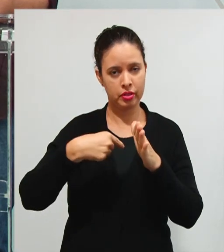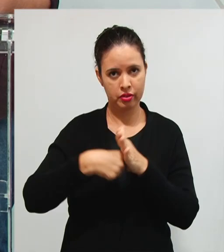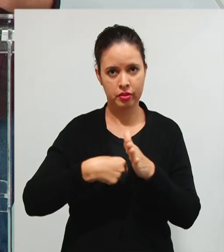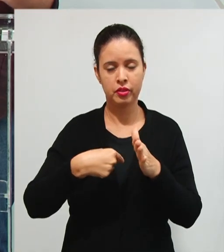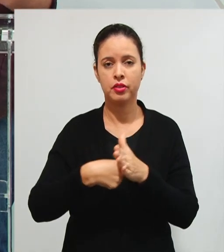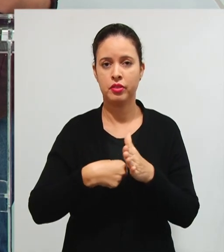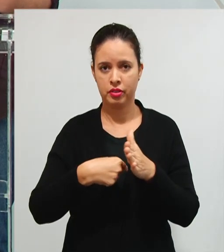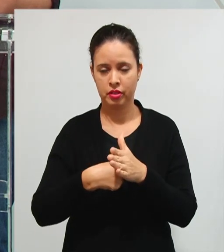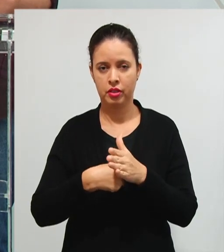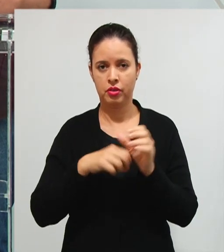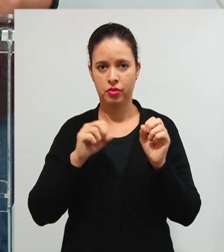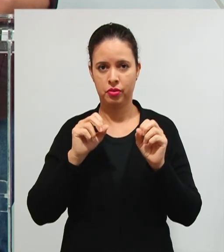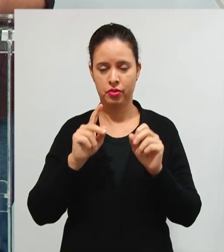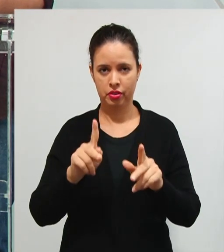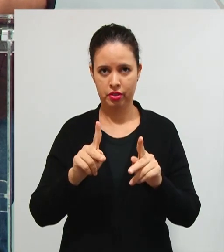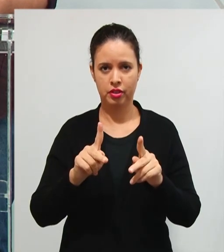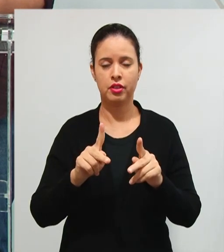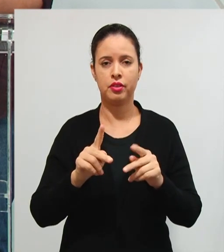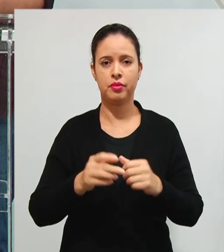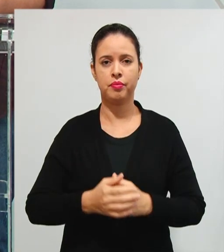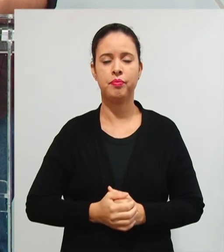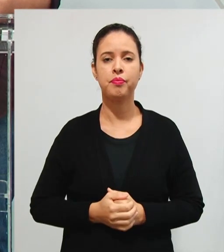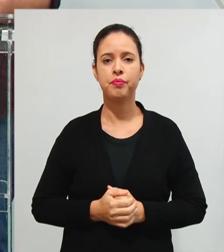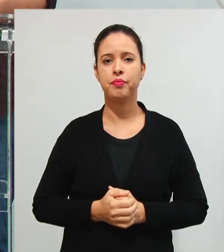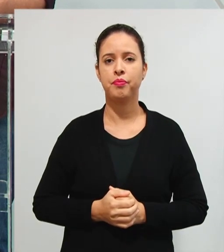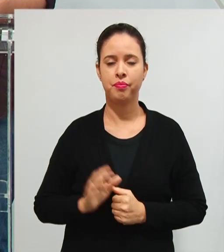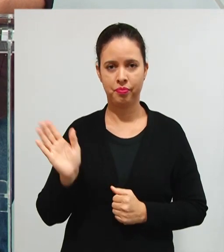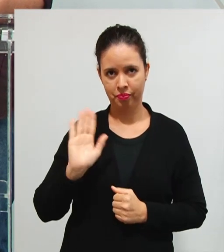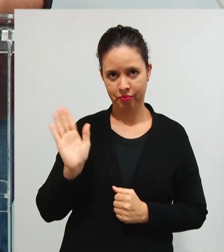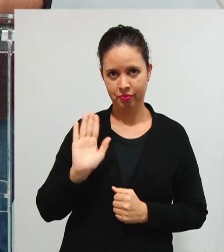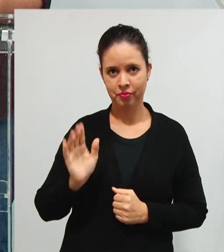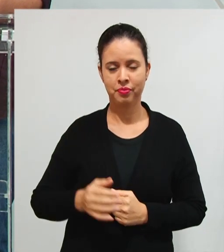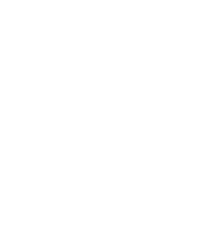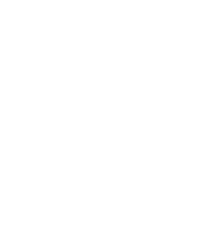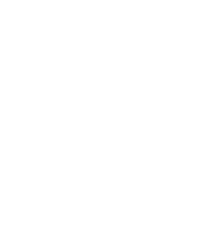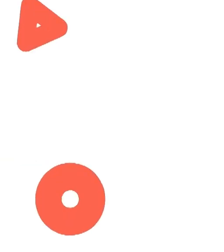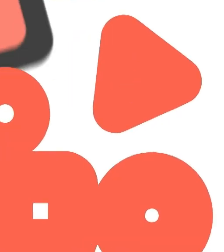em contato lá pelo ambiente virtual de aprendizagem. Até a próxima!